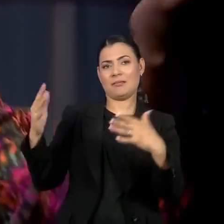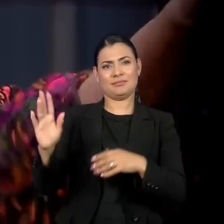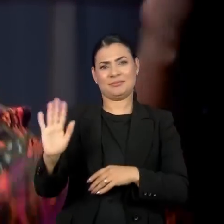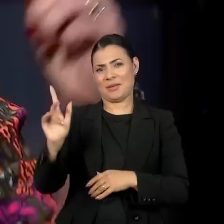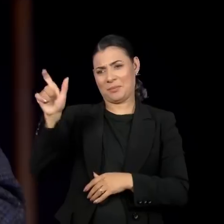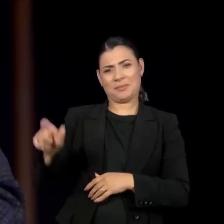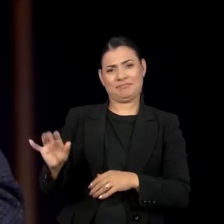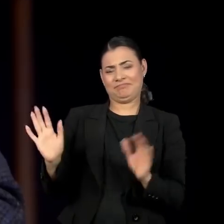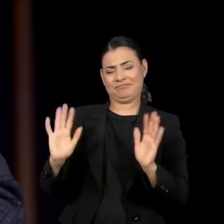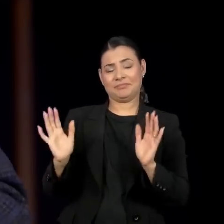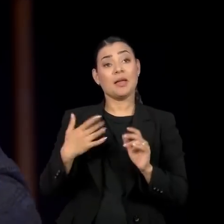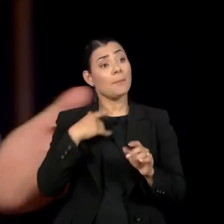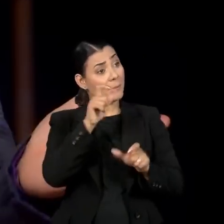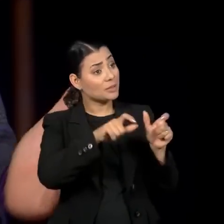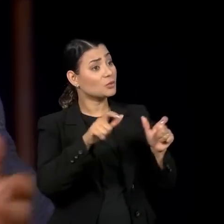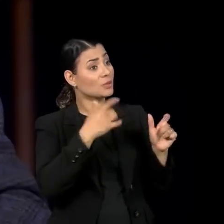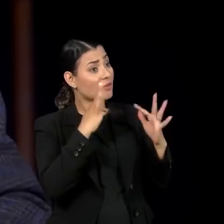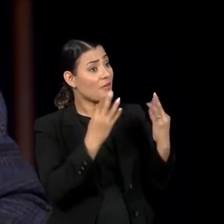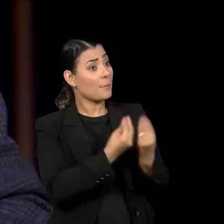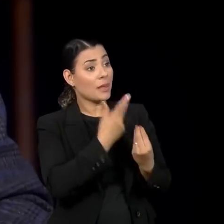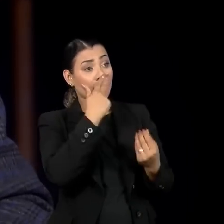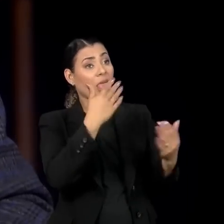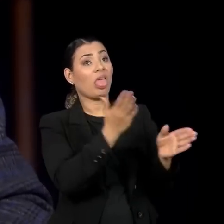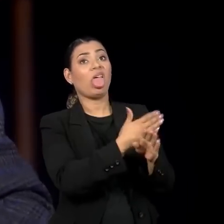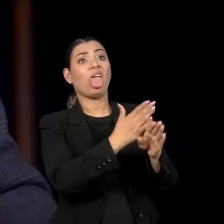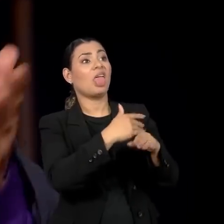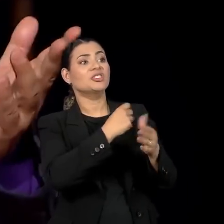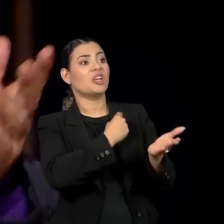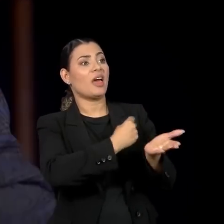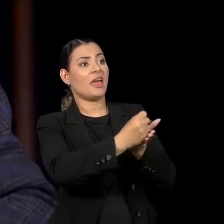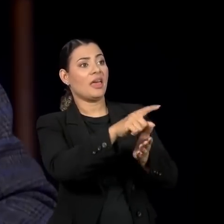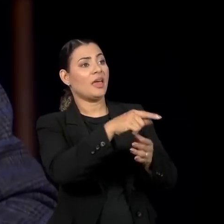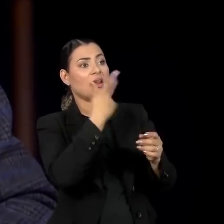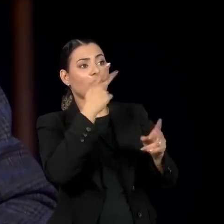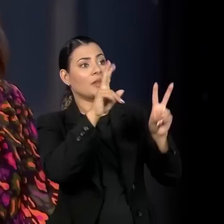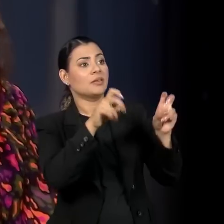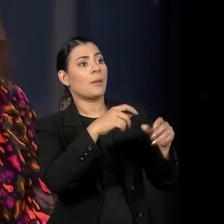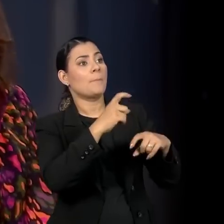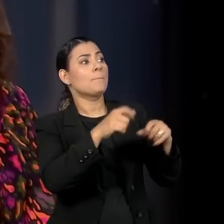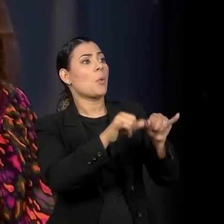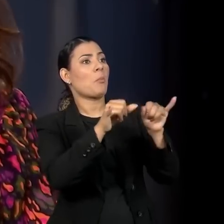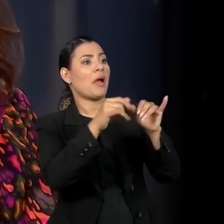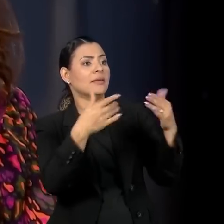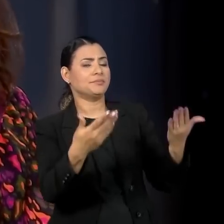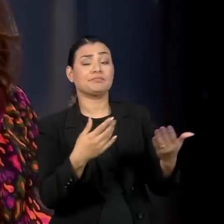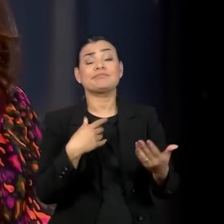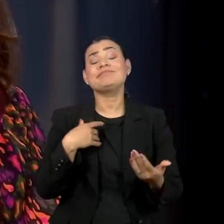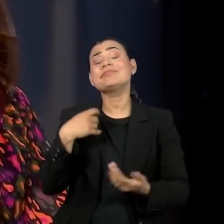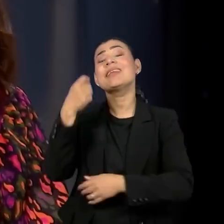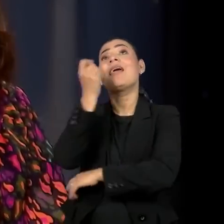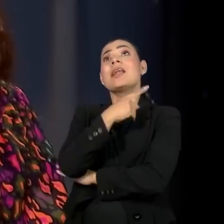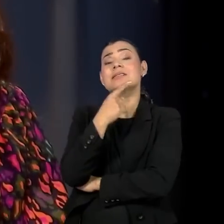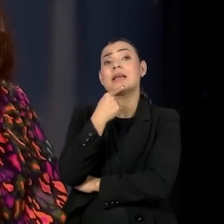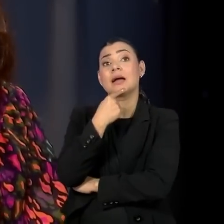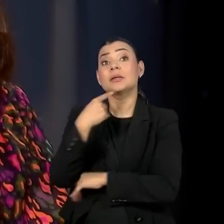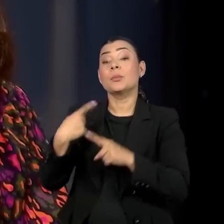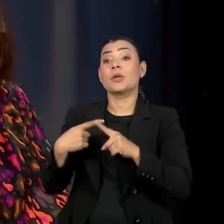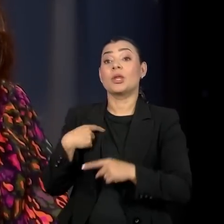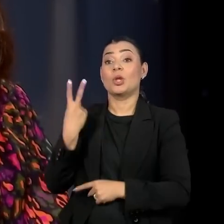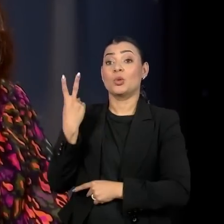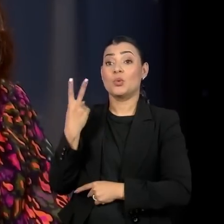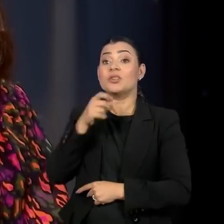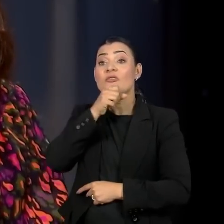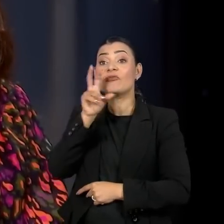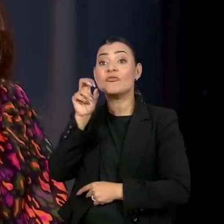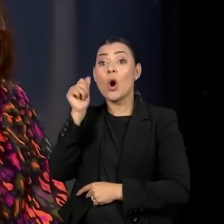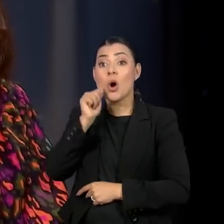pessoa. pessoas da família que falaram, pô, ela se Assim, perdeu, tá falando é. bobagem. E eu acho máximo, sabe o que eu acho máximo, Ah. né? Eu tenho 2 avós,